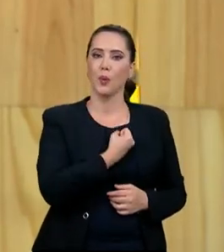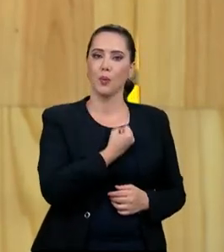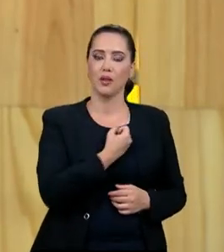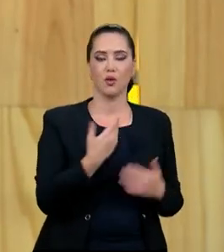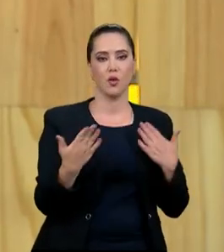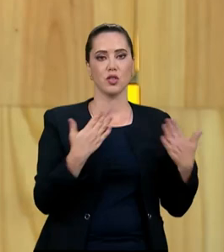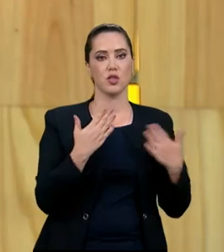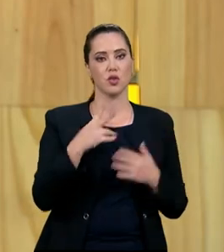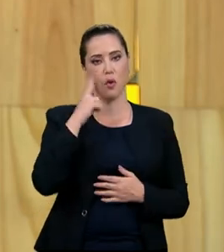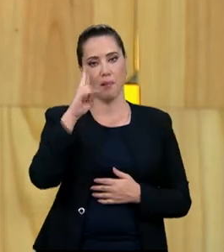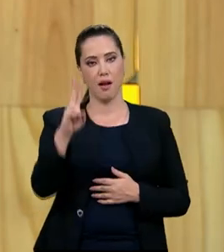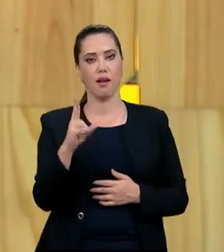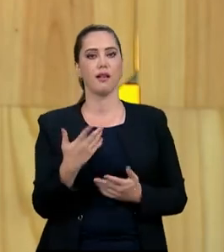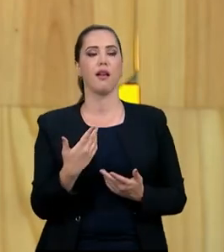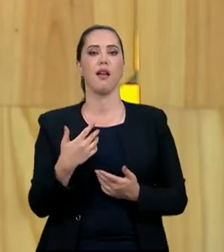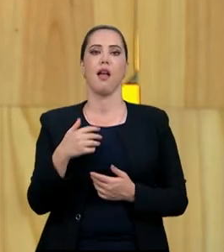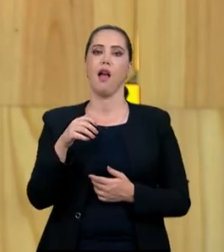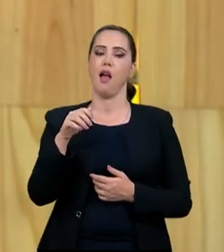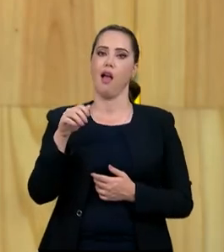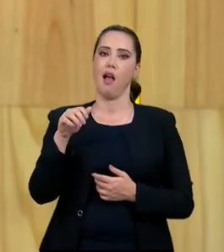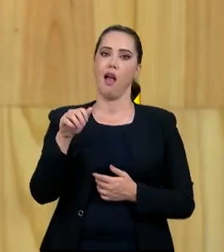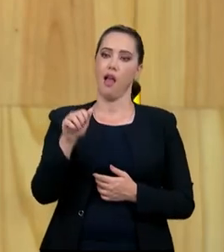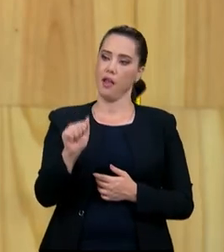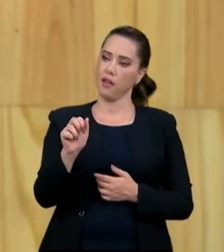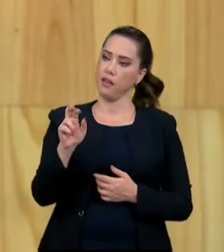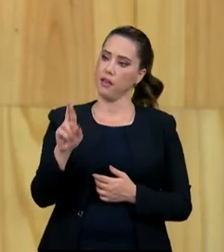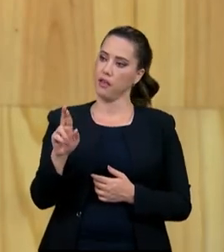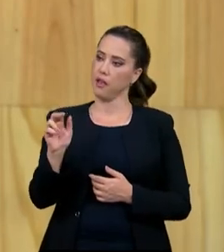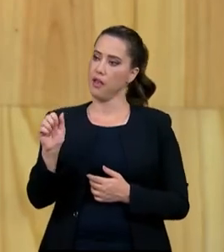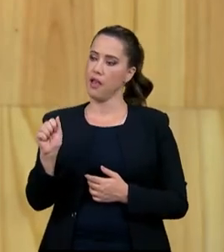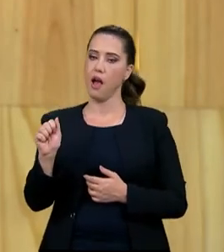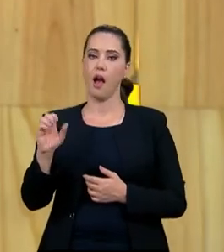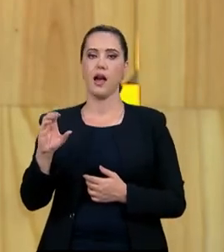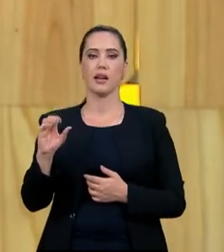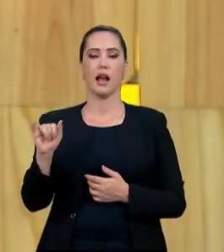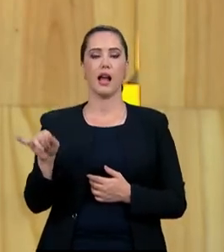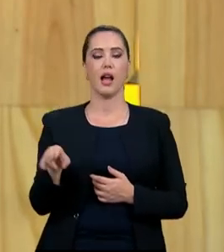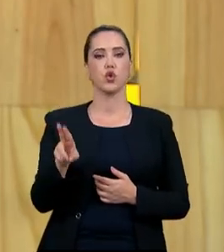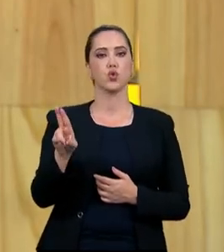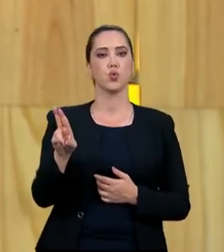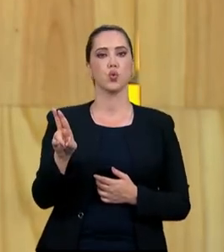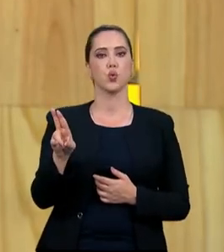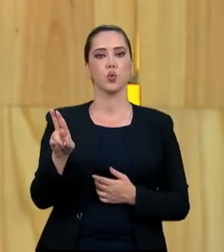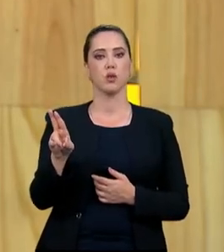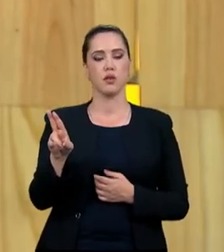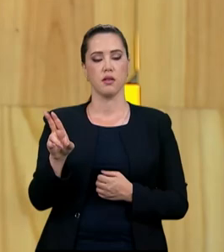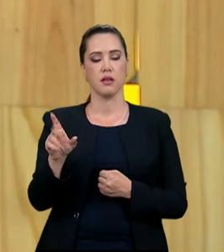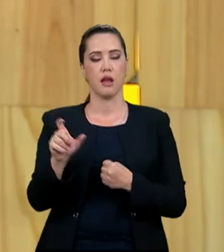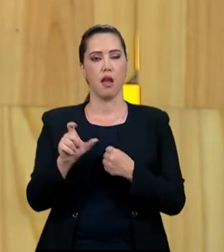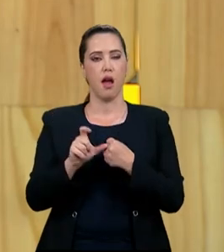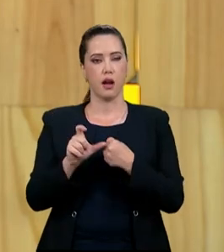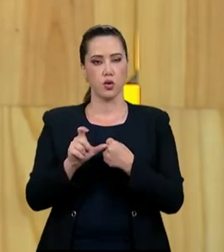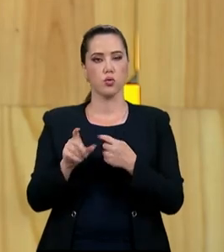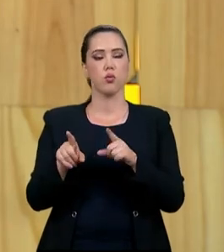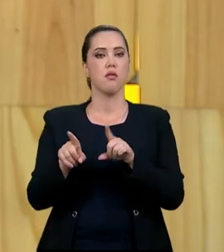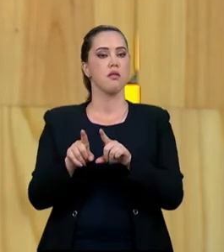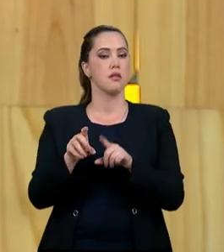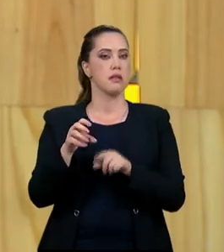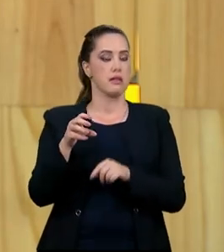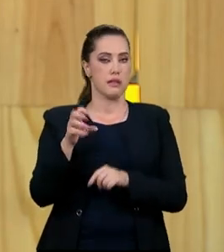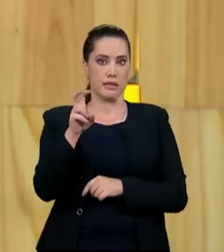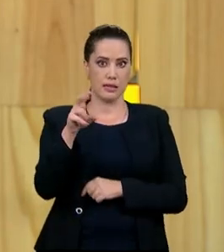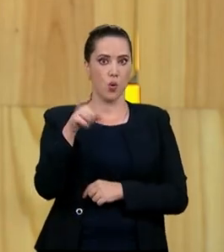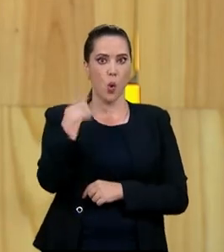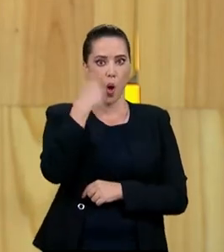gente vai para Aracaju, esse número é de 5 horas. Então, essas são as duas capitais que têm o menor tempo de criação para você criar uma